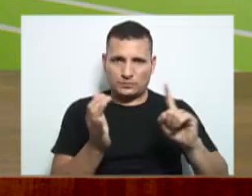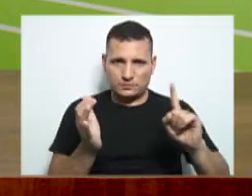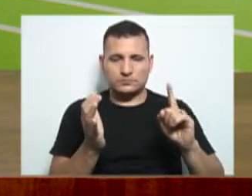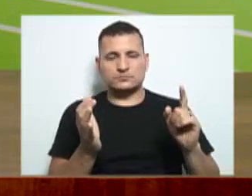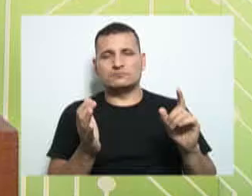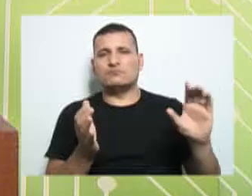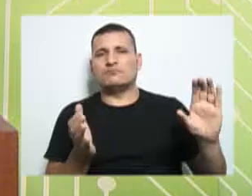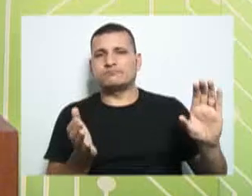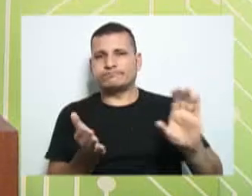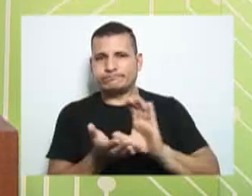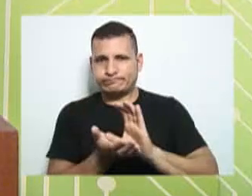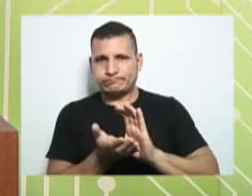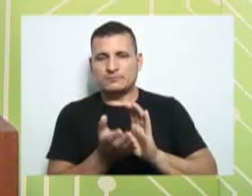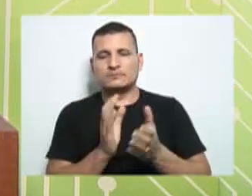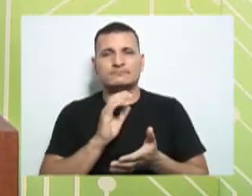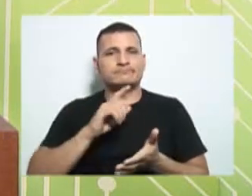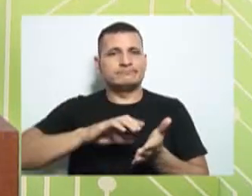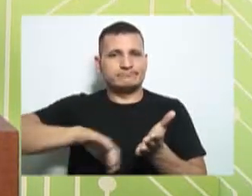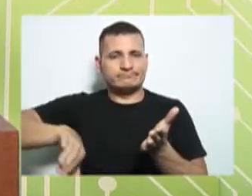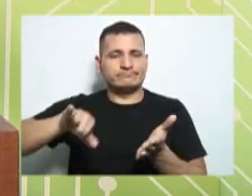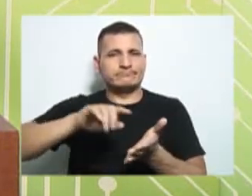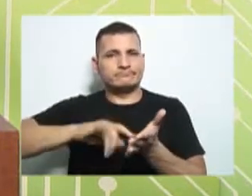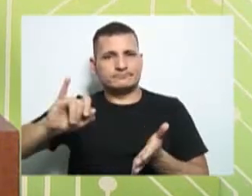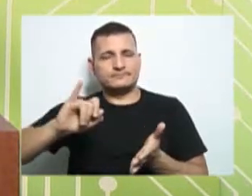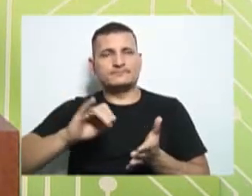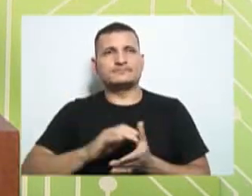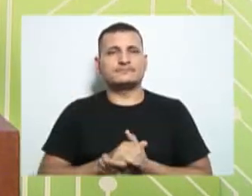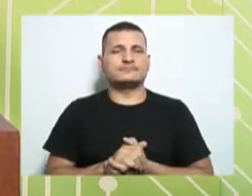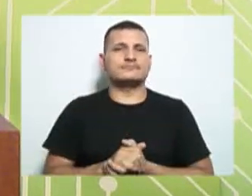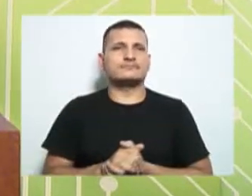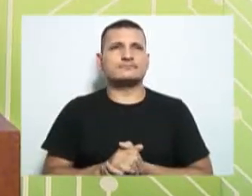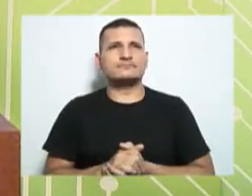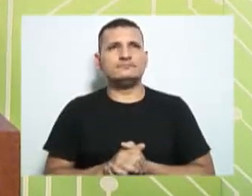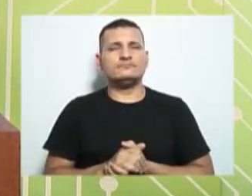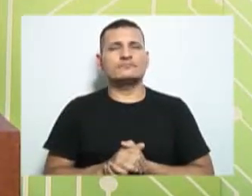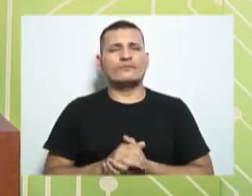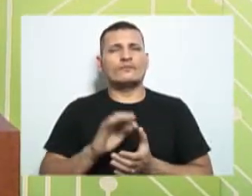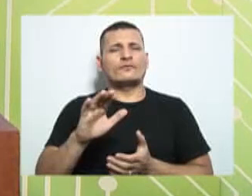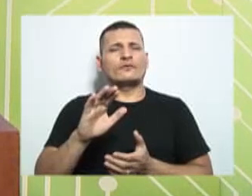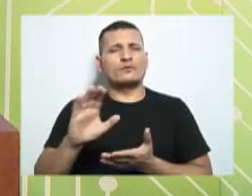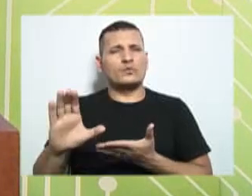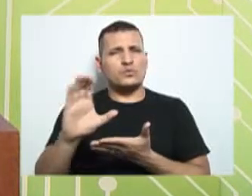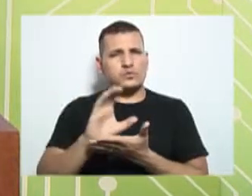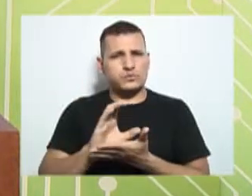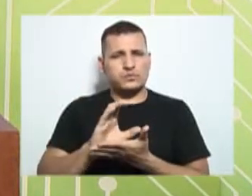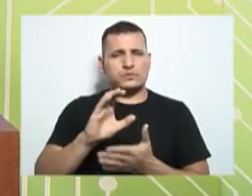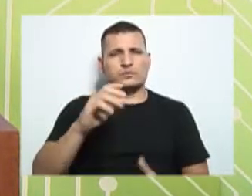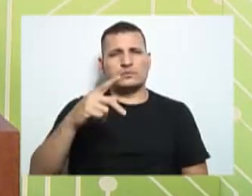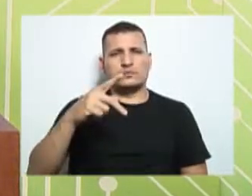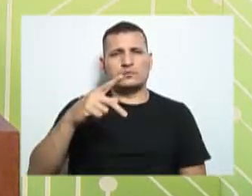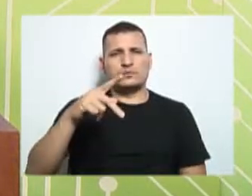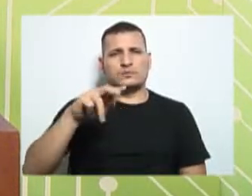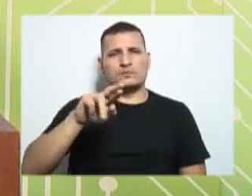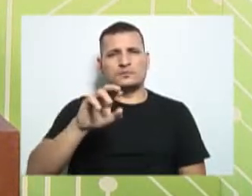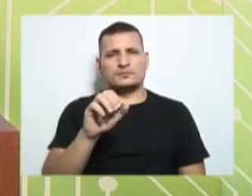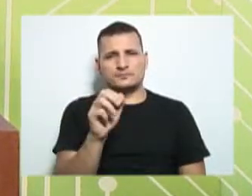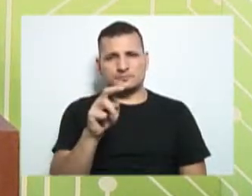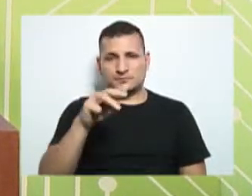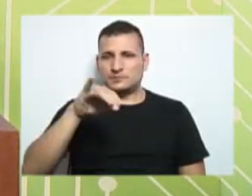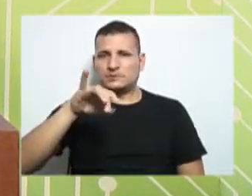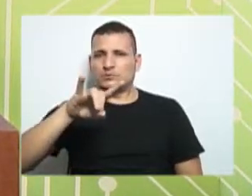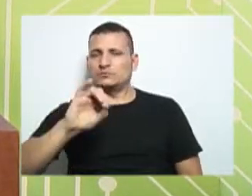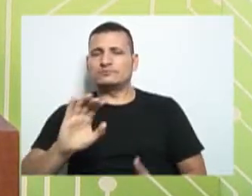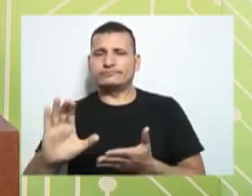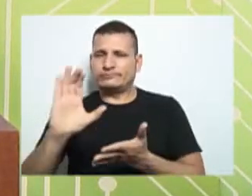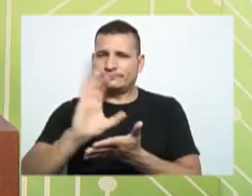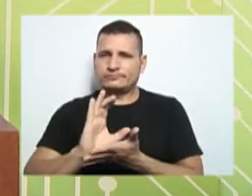Correto, professora Fernanda. Com essa questão do lucro presumido, existe essa questão da presunção, como a professora Fernanda acabou de colocar, que é quando